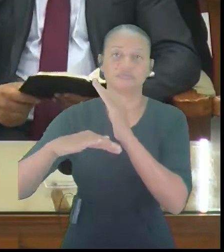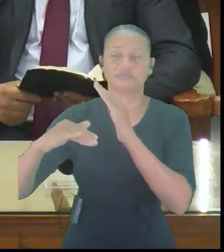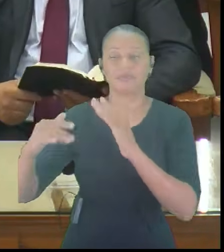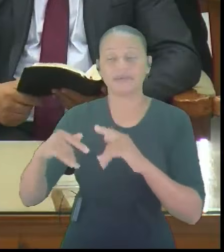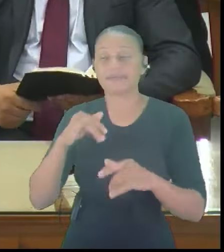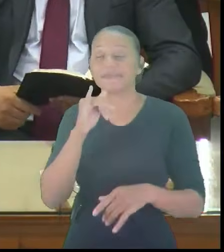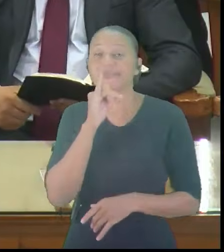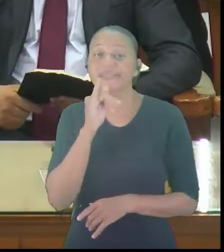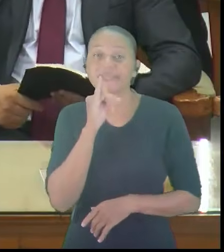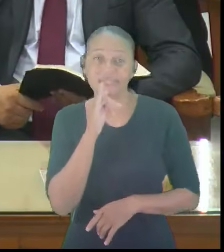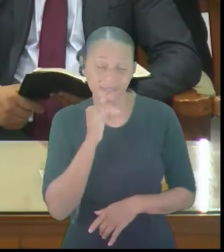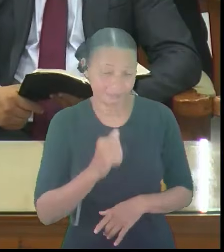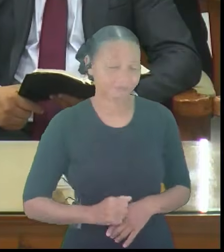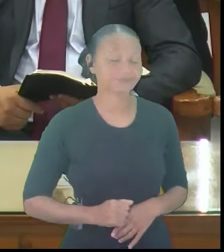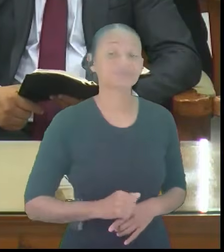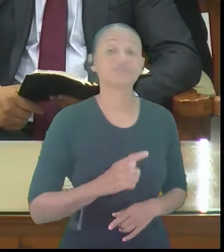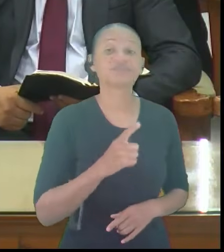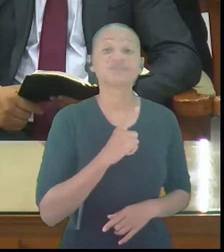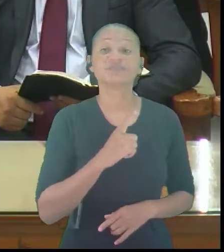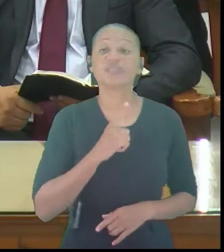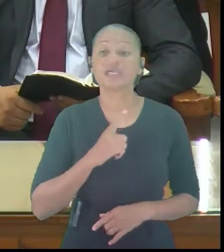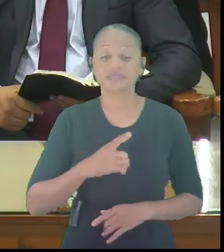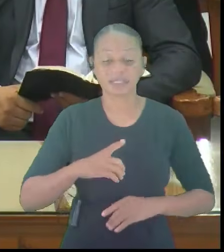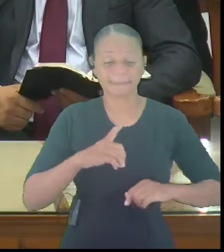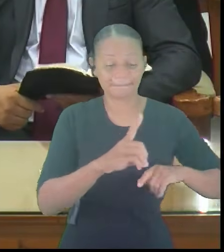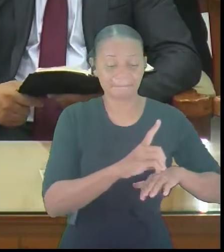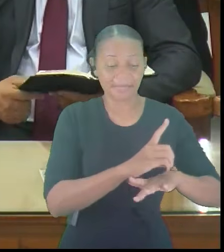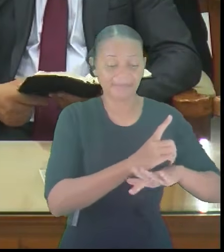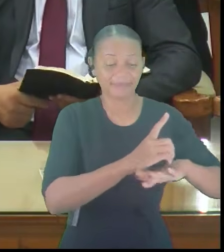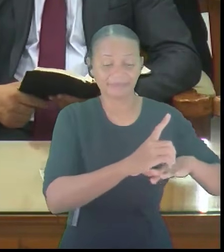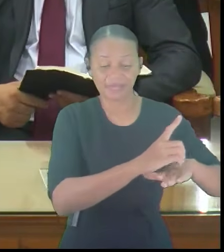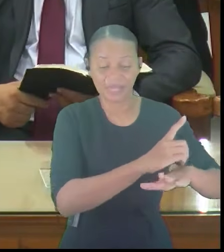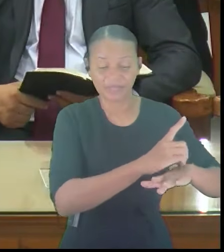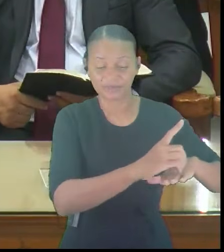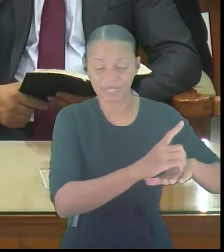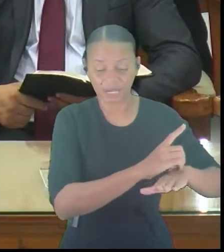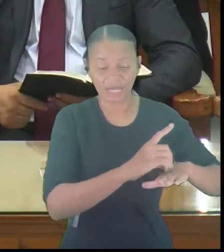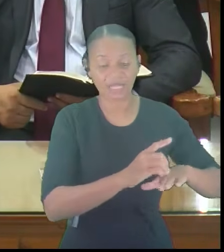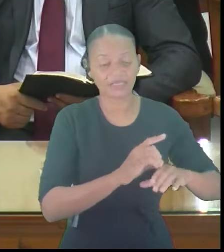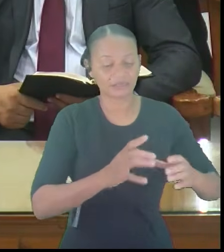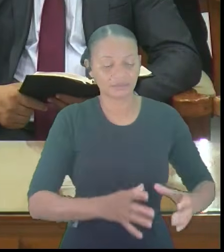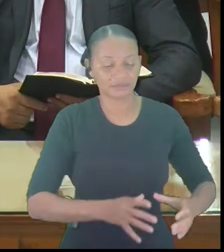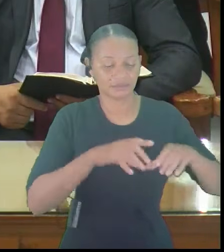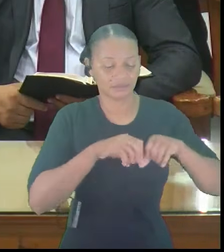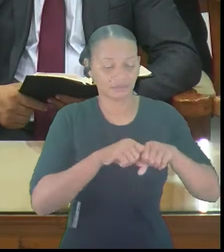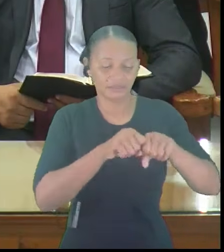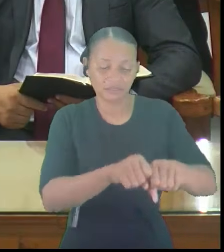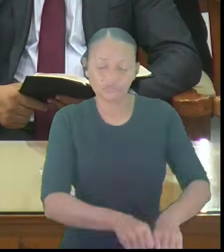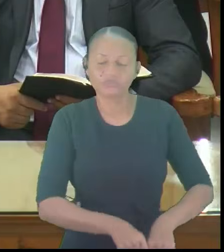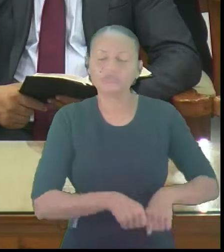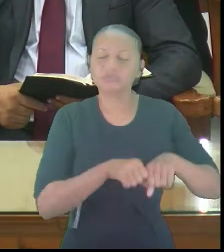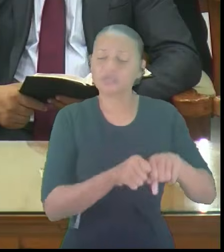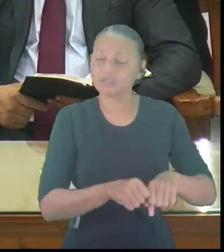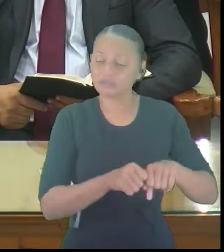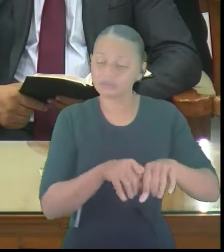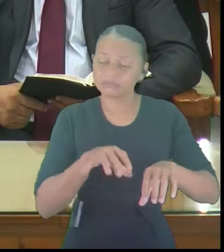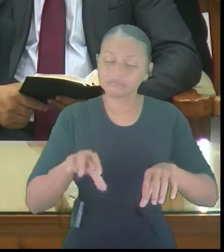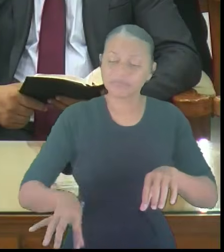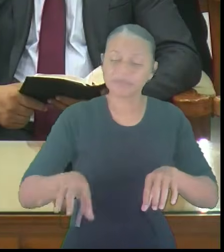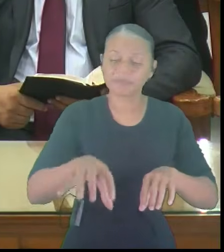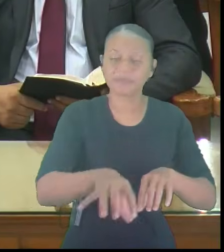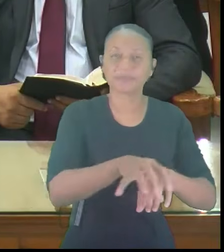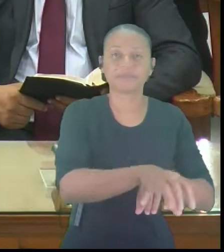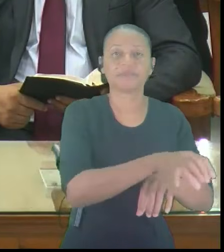Por exemplo, no tanque de Betesda, tinha quantos alpendres? O tanque ficava no meio e tinha quantos alpendres ao redor do tanque de